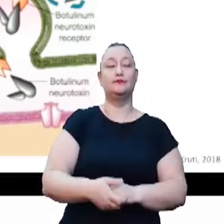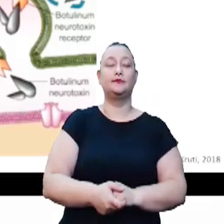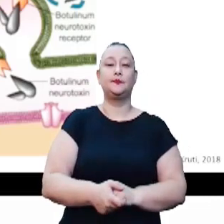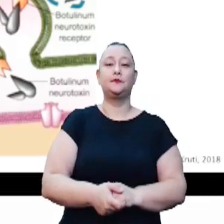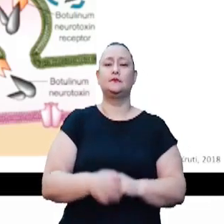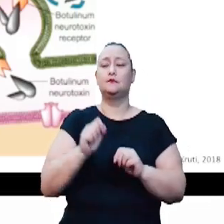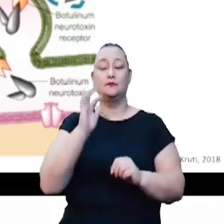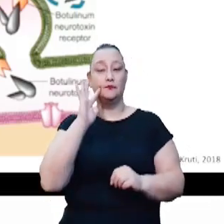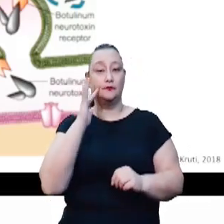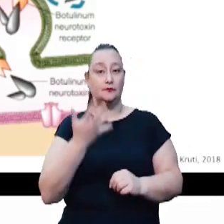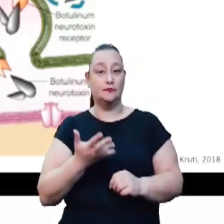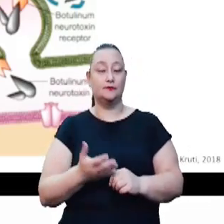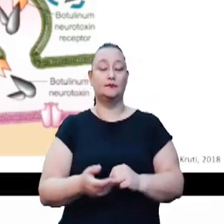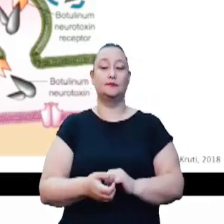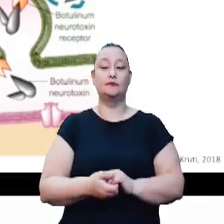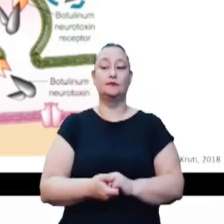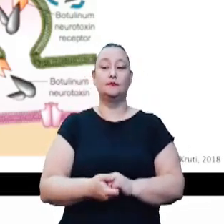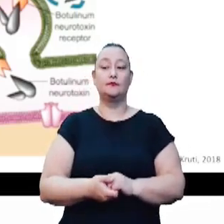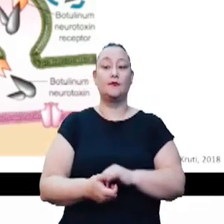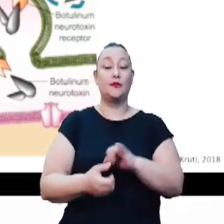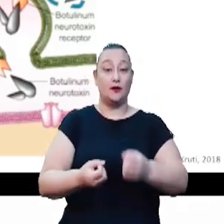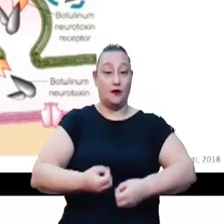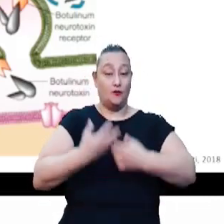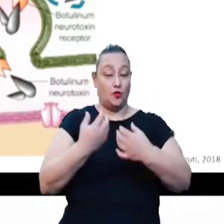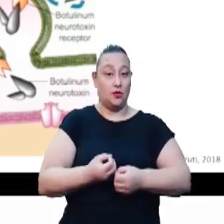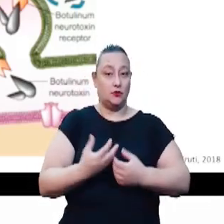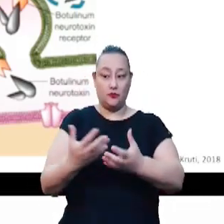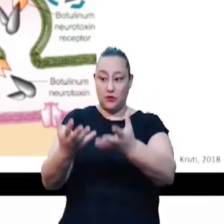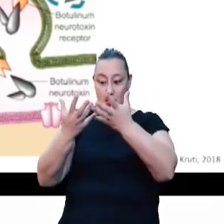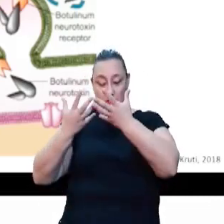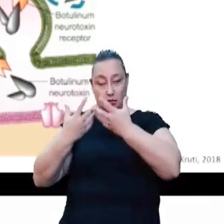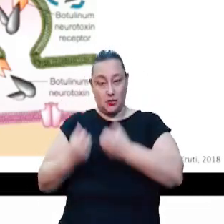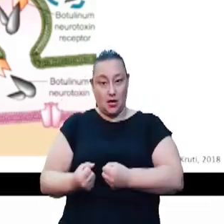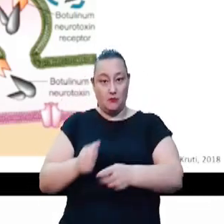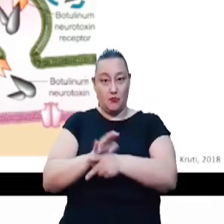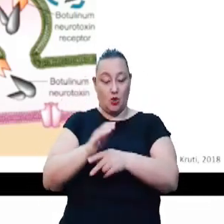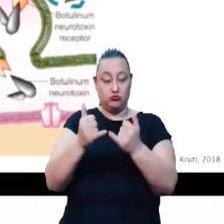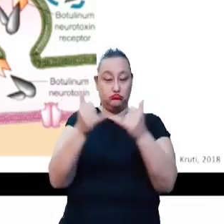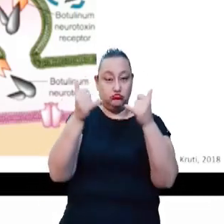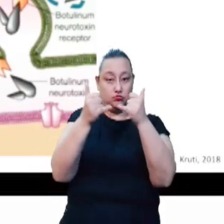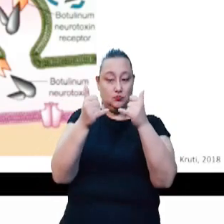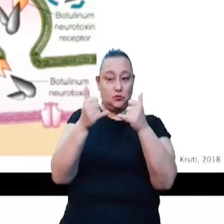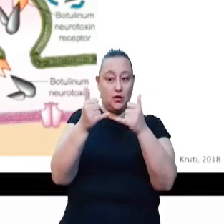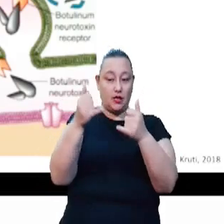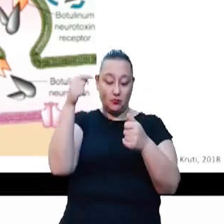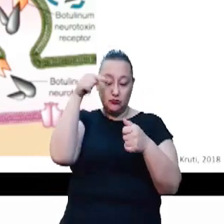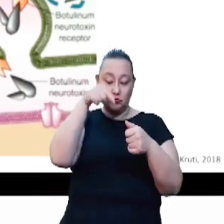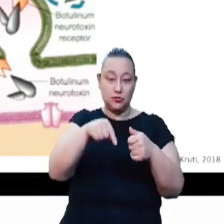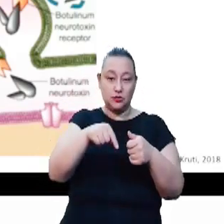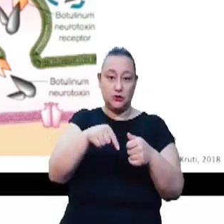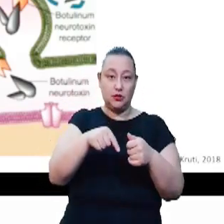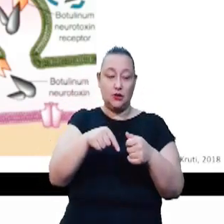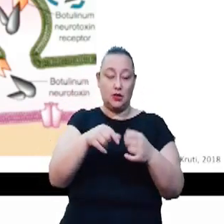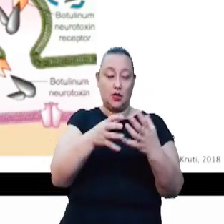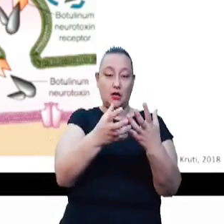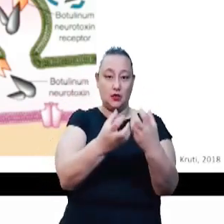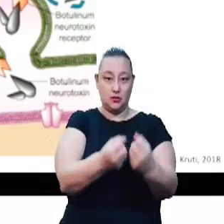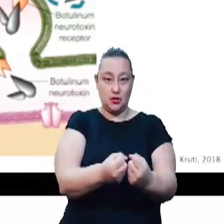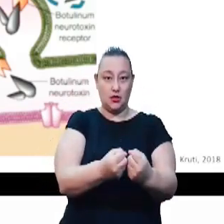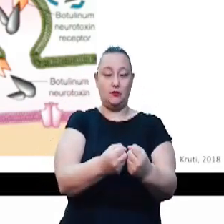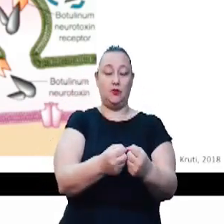que ocorre? Quando a informação vem pelo neurônio, ela chega aqui são as vesículas